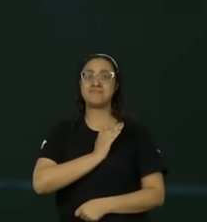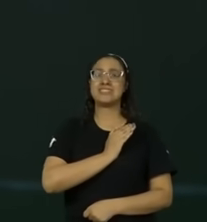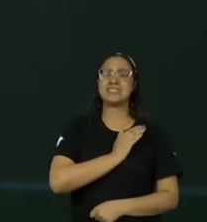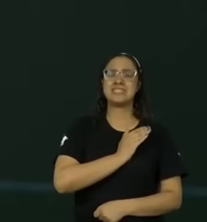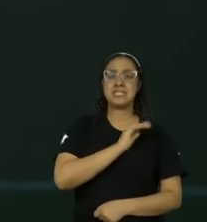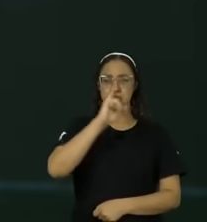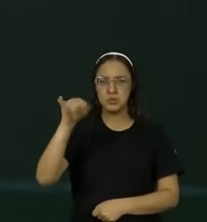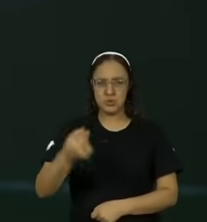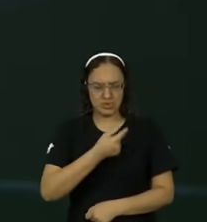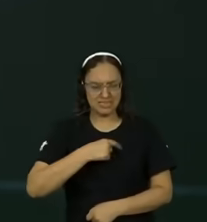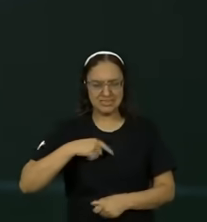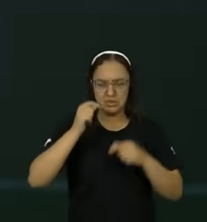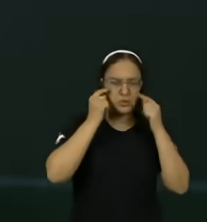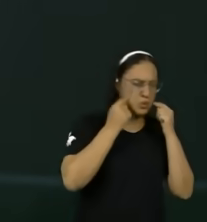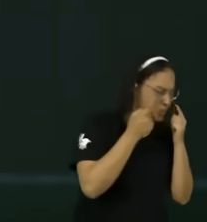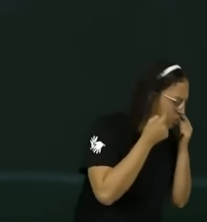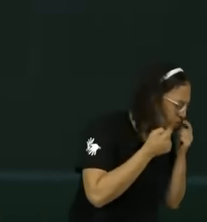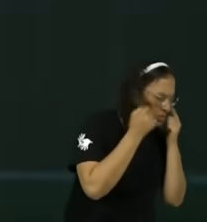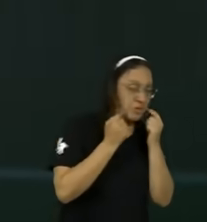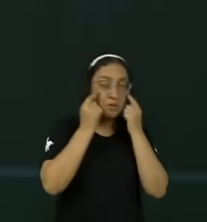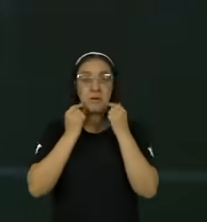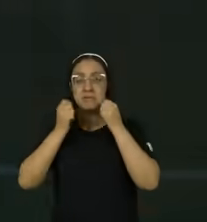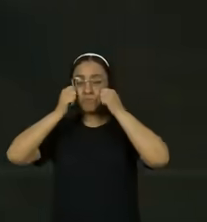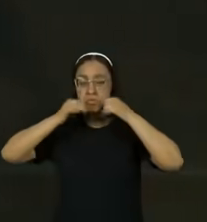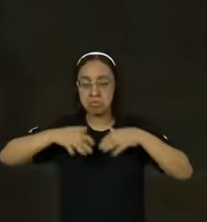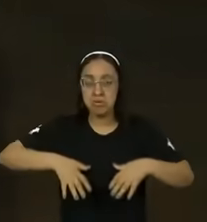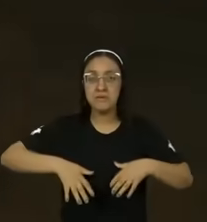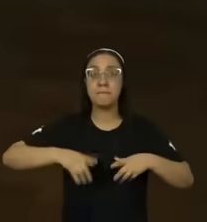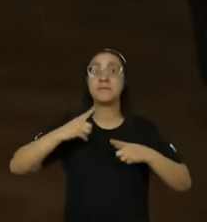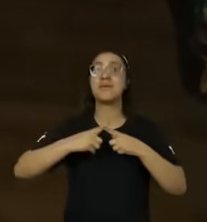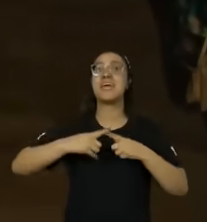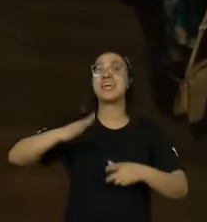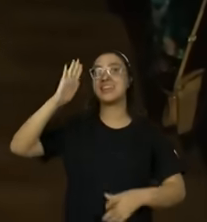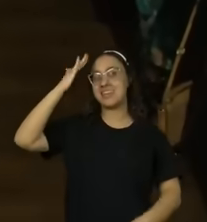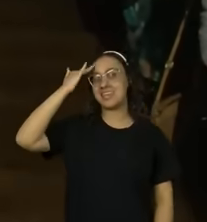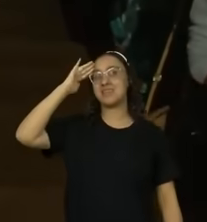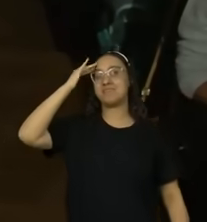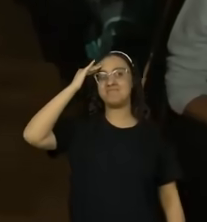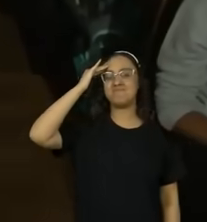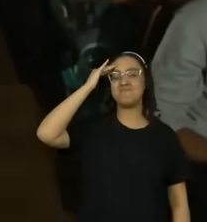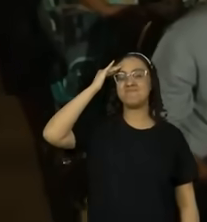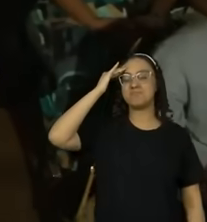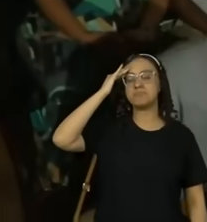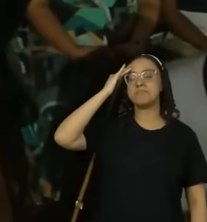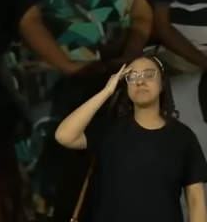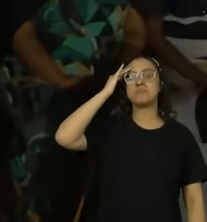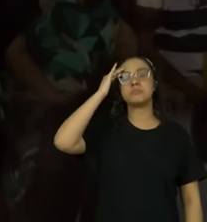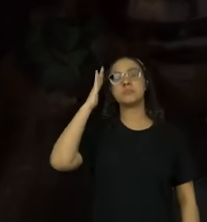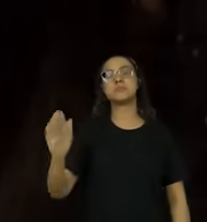José está chorando. José está chorando porque ele entende o porquê. Feche os seus